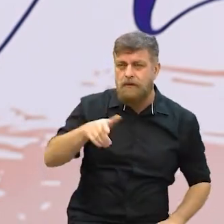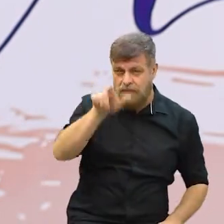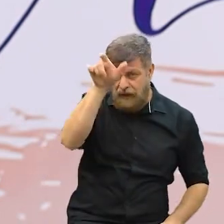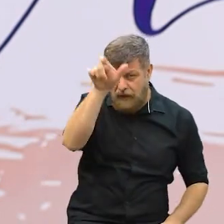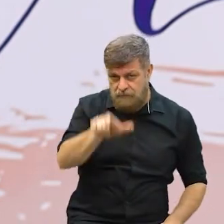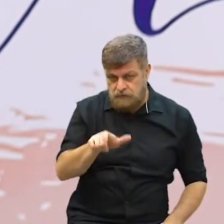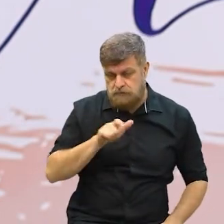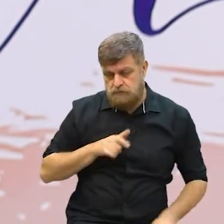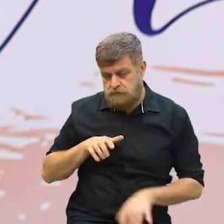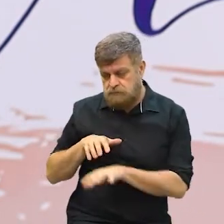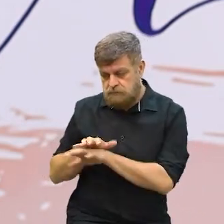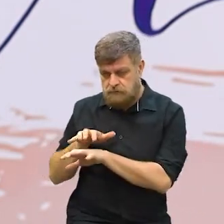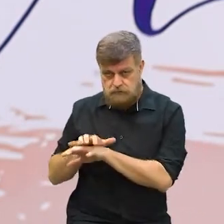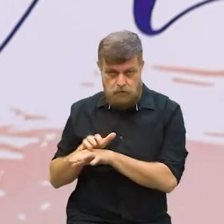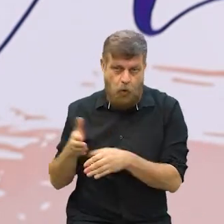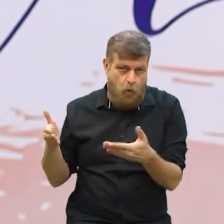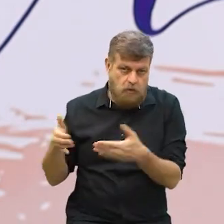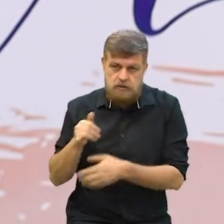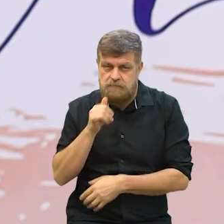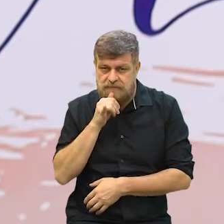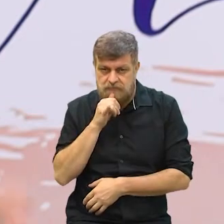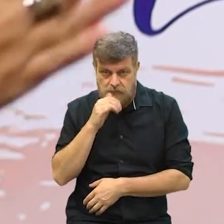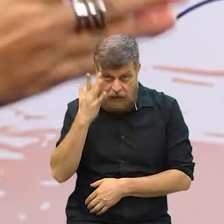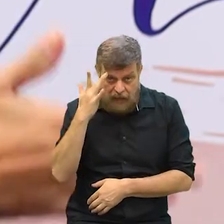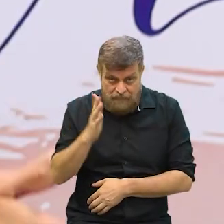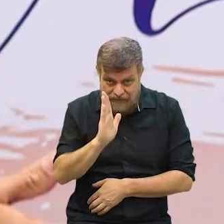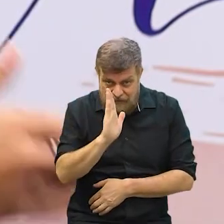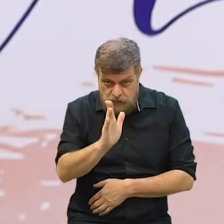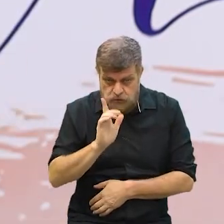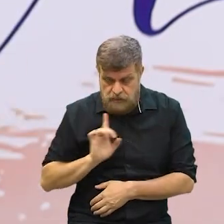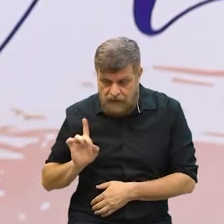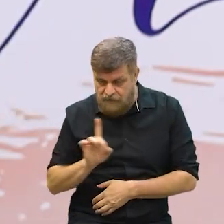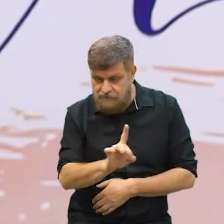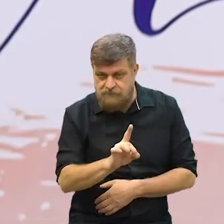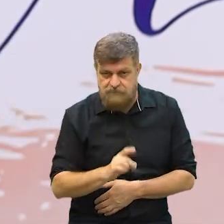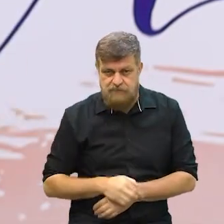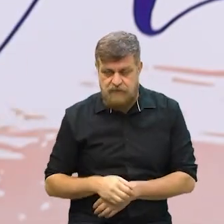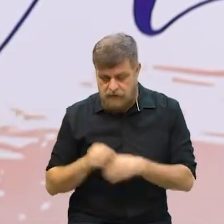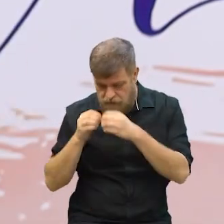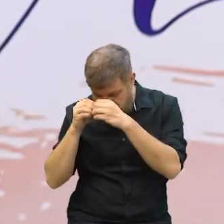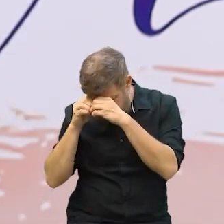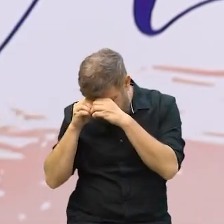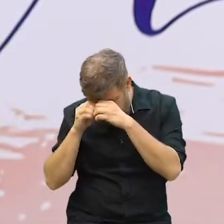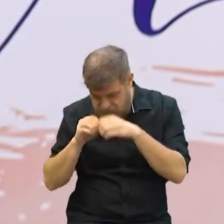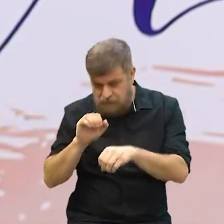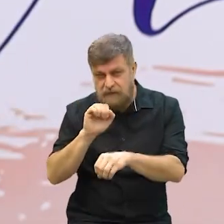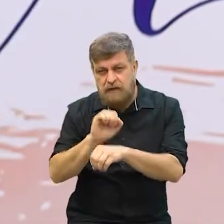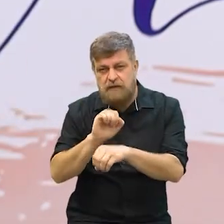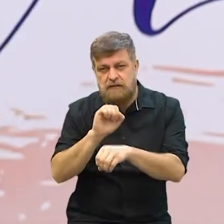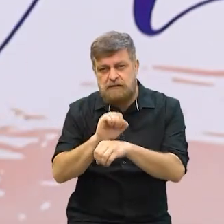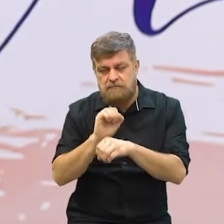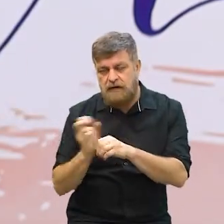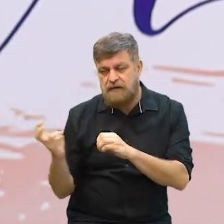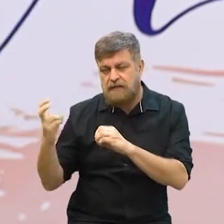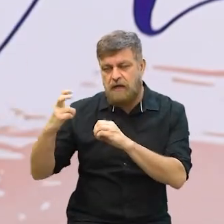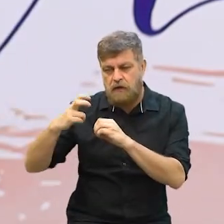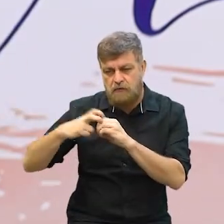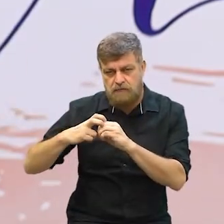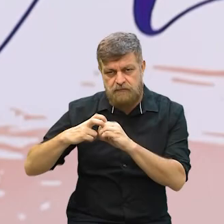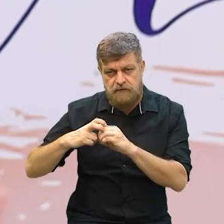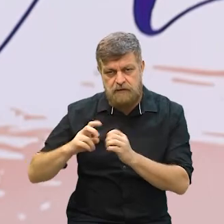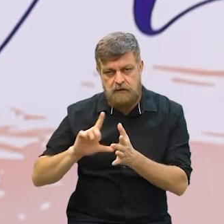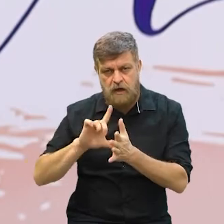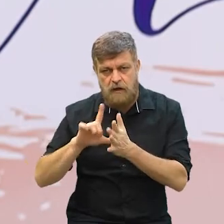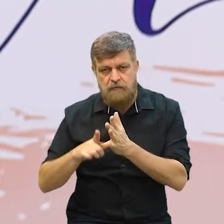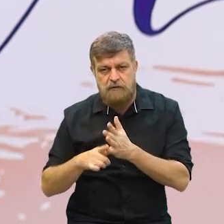exame? A pessoa teve relação hoje, por exemplo, amanhã já pode fazer ou precisa dar um tempo até que o vírus comece a